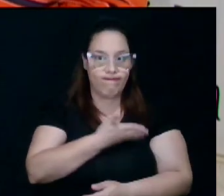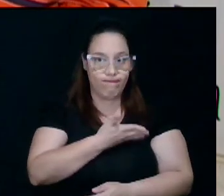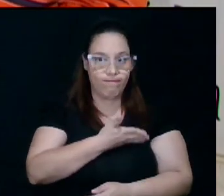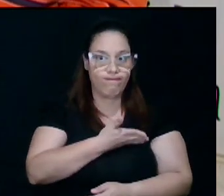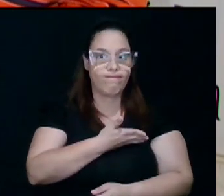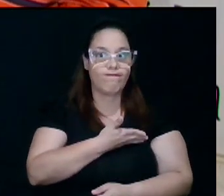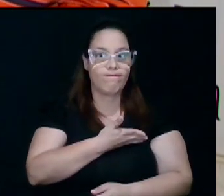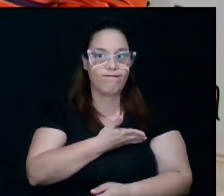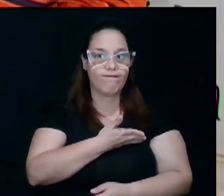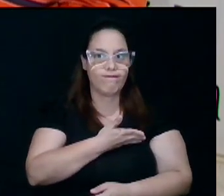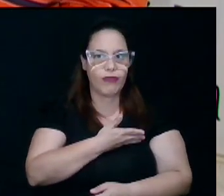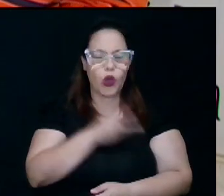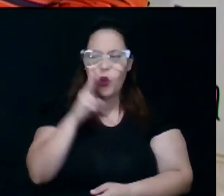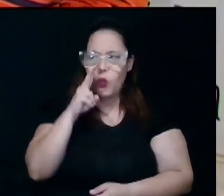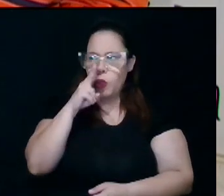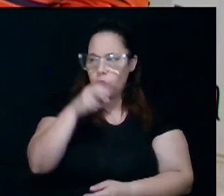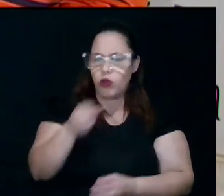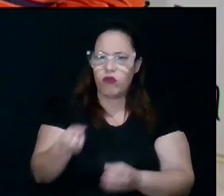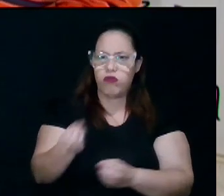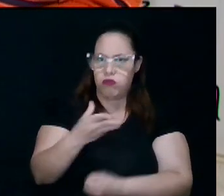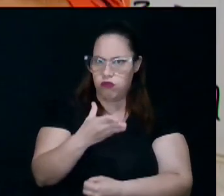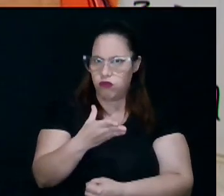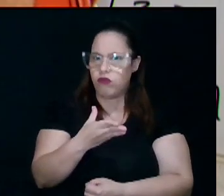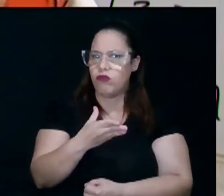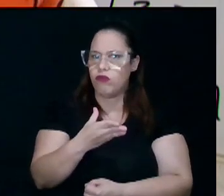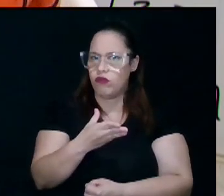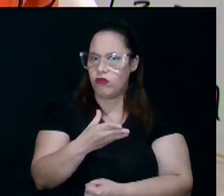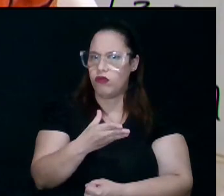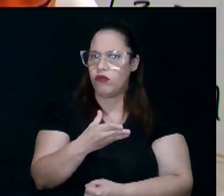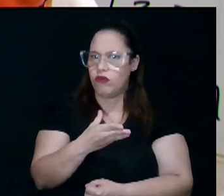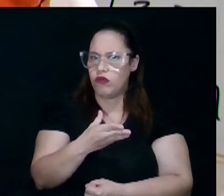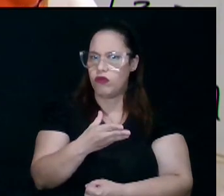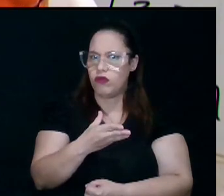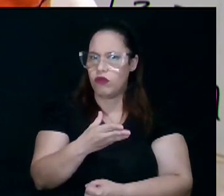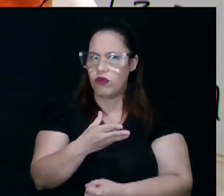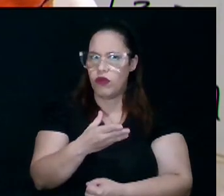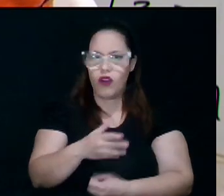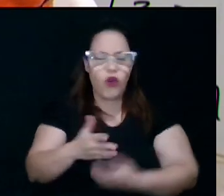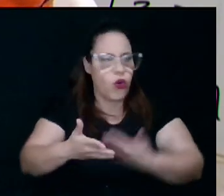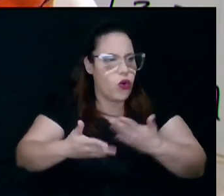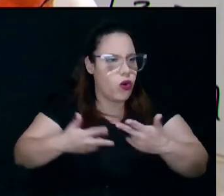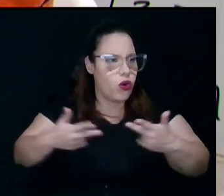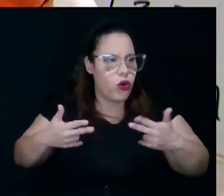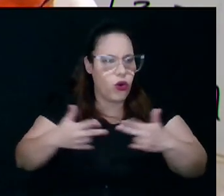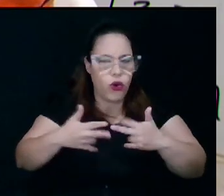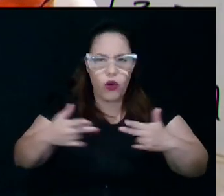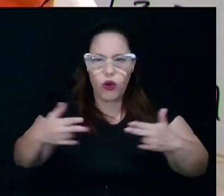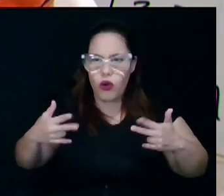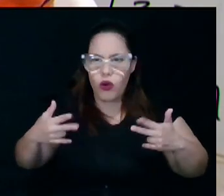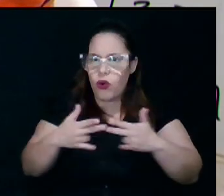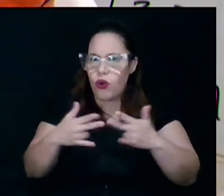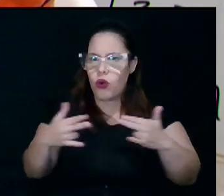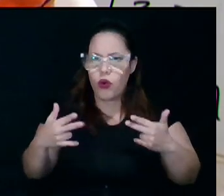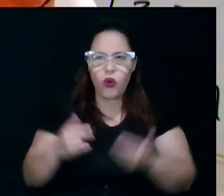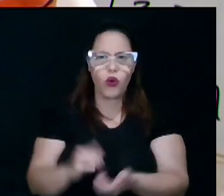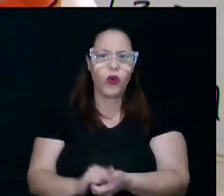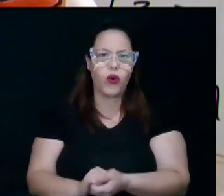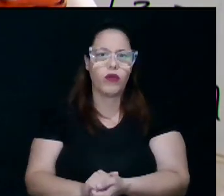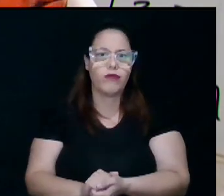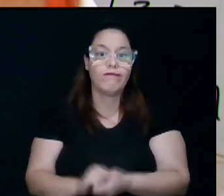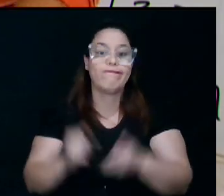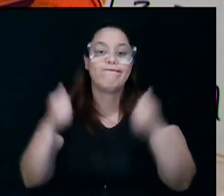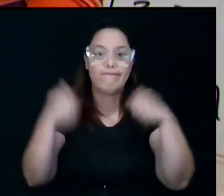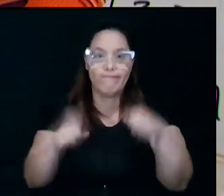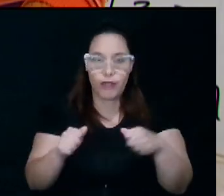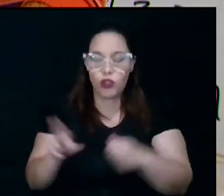fazer algo novo. A gente tem um mundo vasto de possibilidades na palma da nossa mão e a gente pode muito bem fazer uso disso.